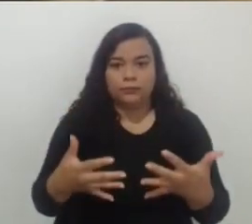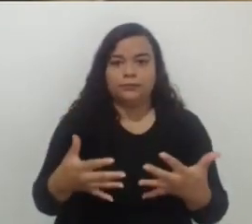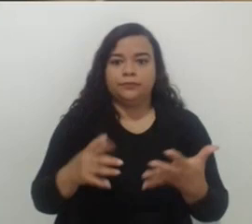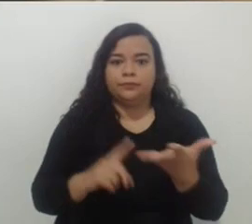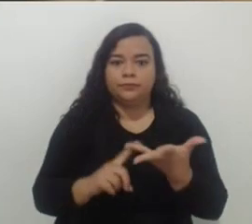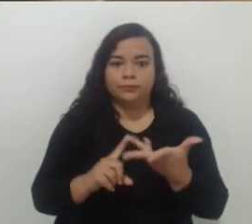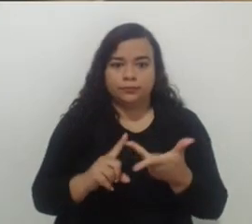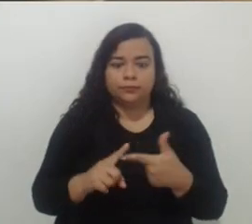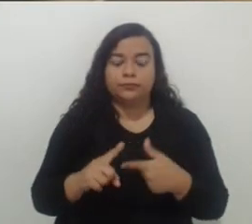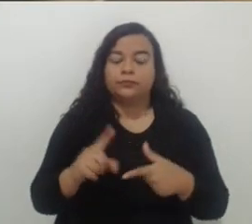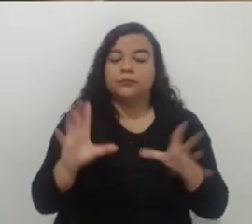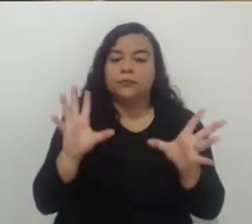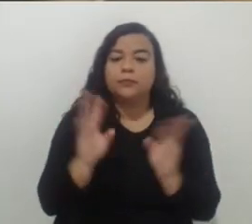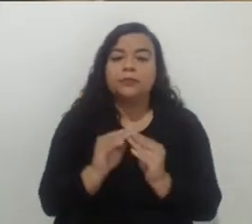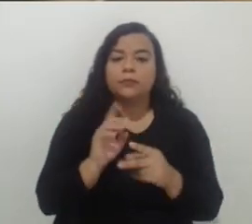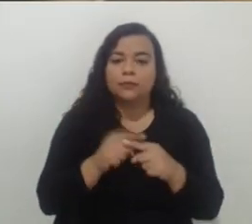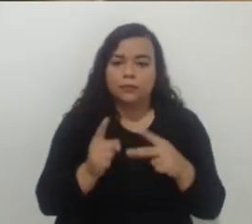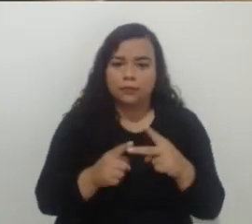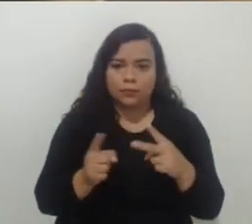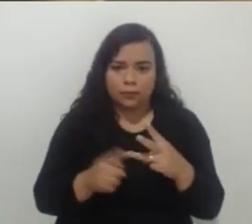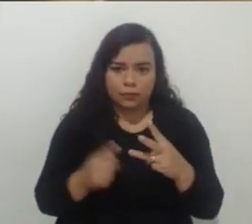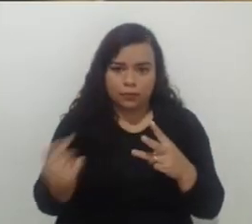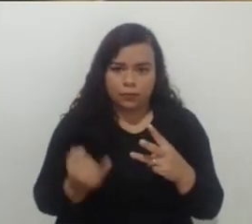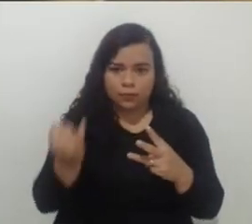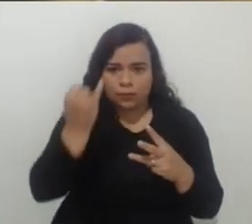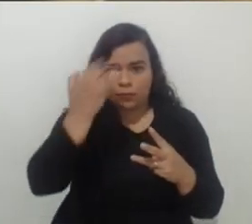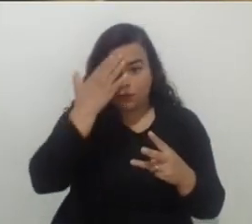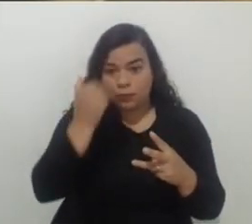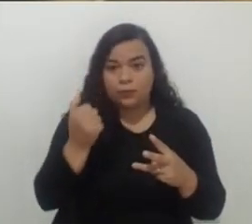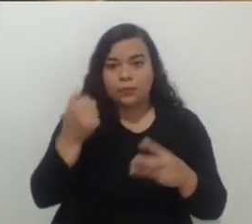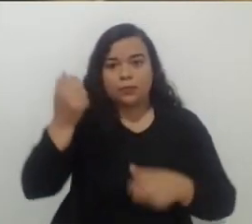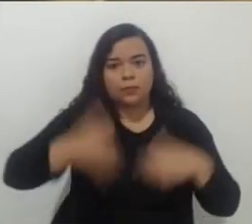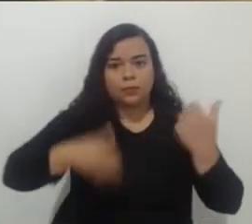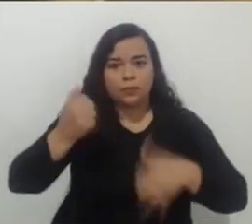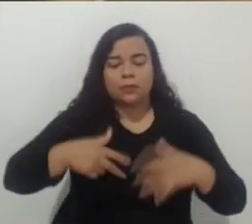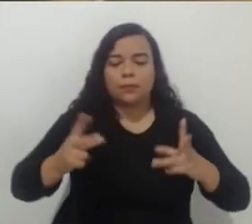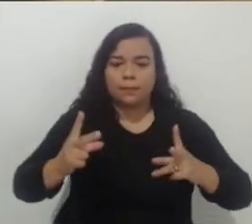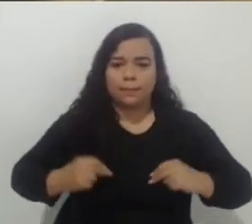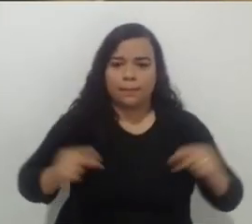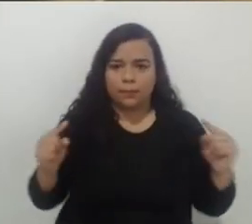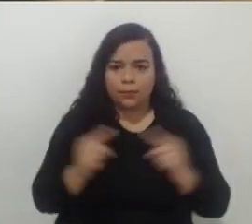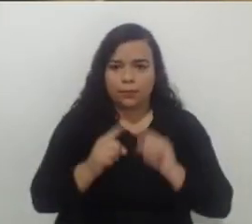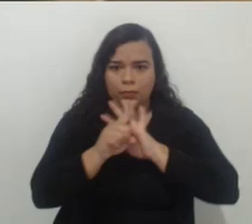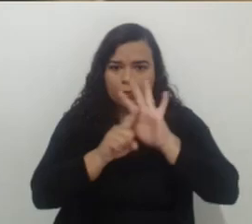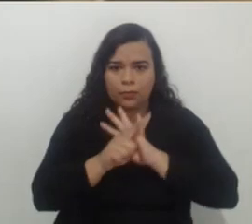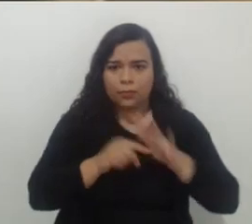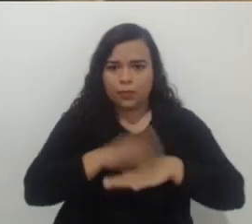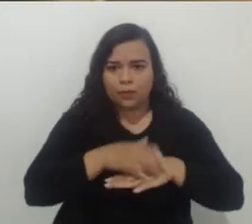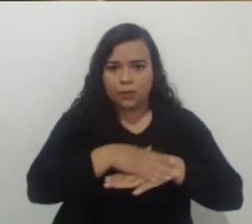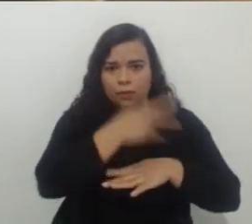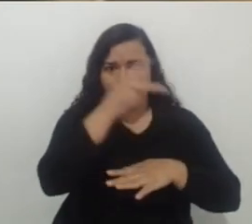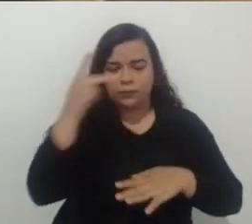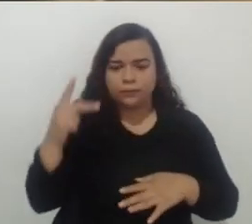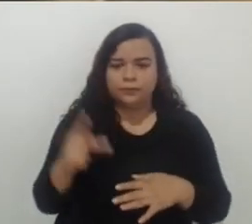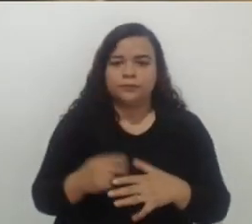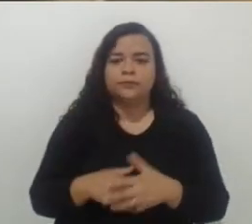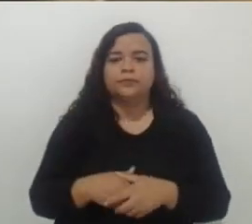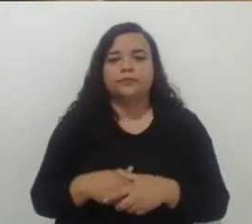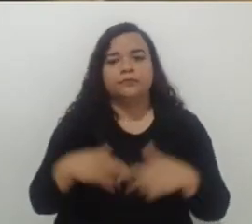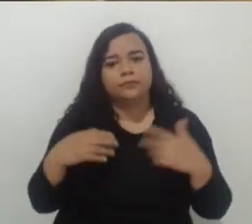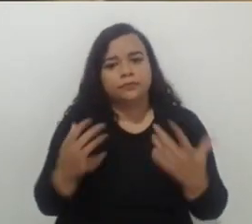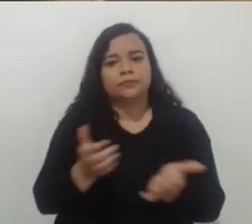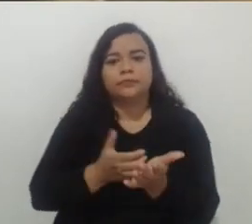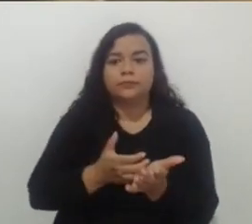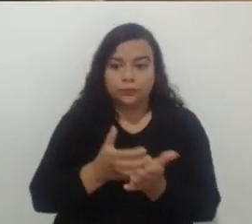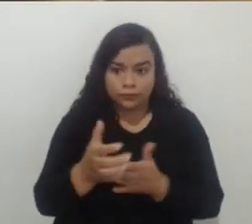serem essenciais para o correto deslinde do mérito que será analisado por Vossas Excelências. Inicialmente, eu